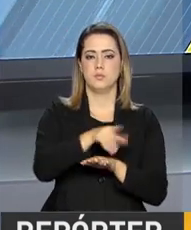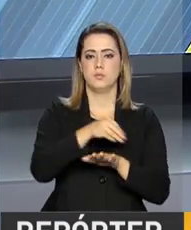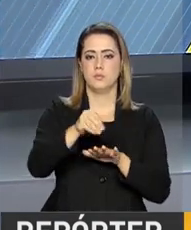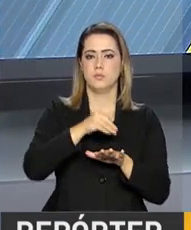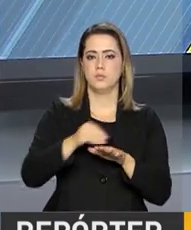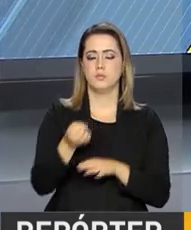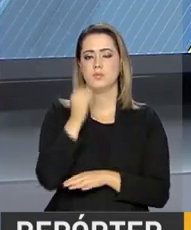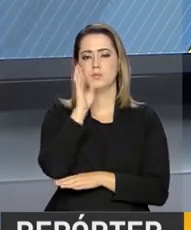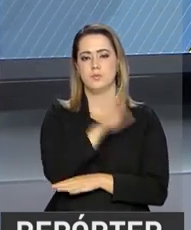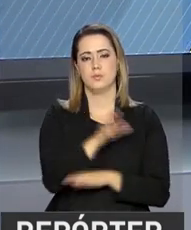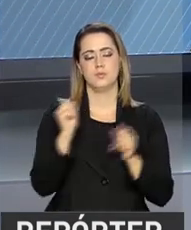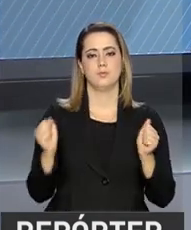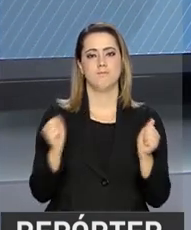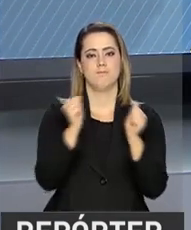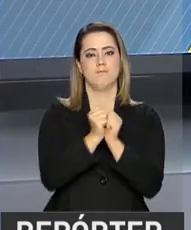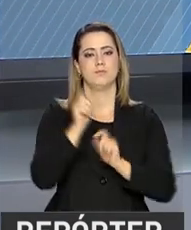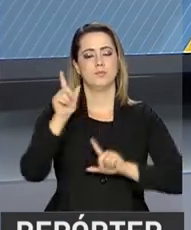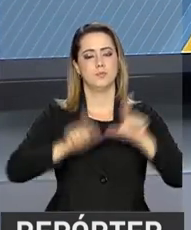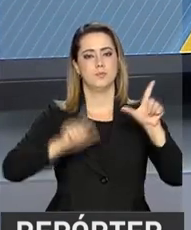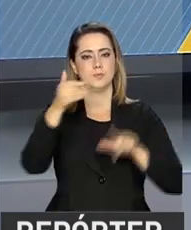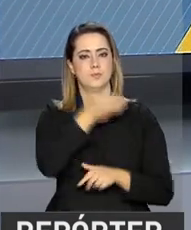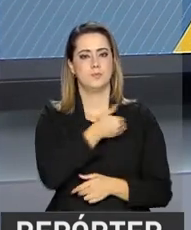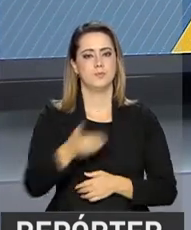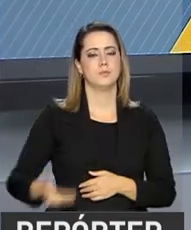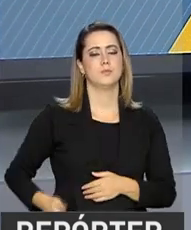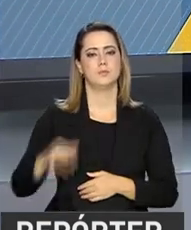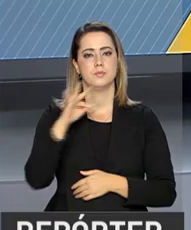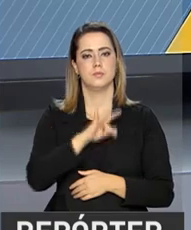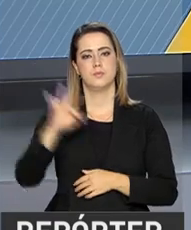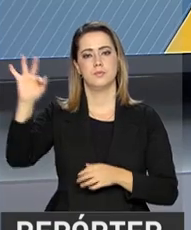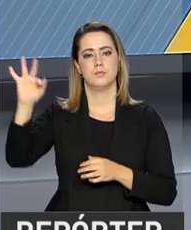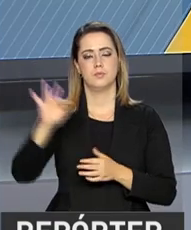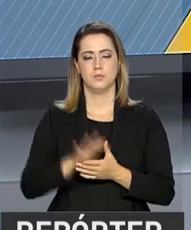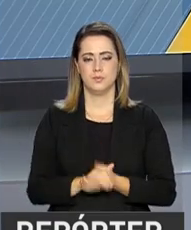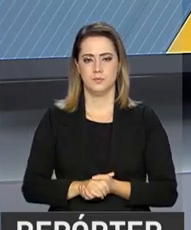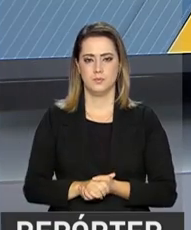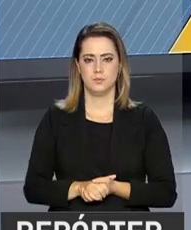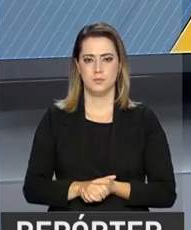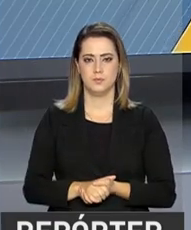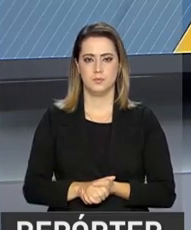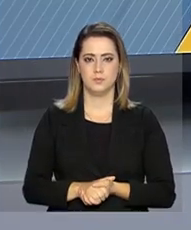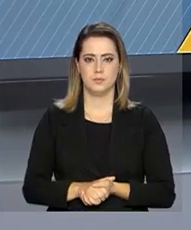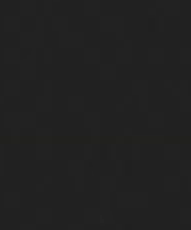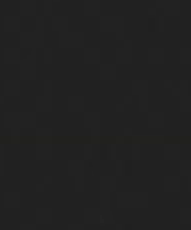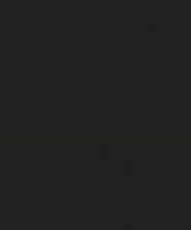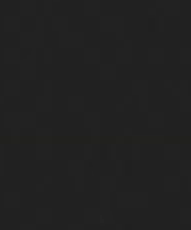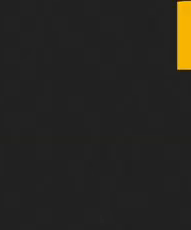informações. Uma boa tarde para você e continue com a gente na NBR, a TV do Governo Federal.